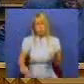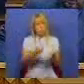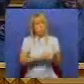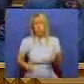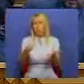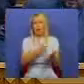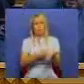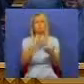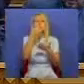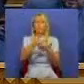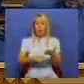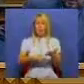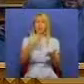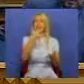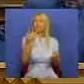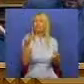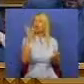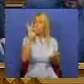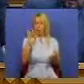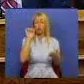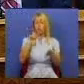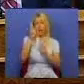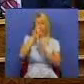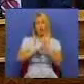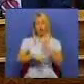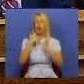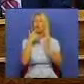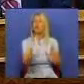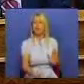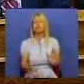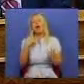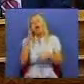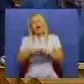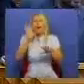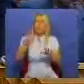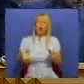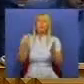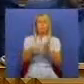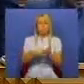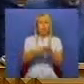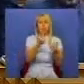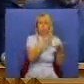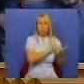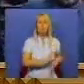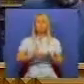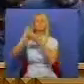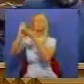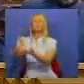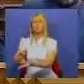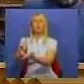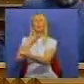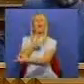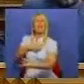Aliás, na página 124 do relatório, diz porque é uma contribuição e entrega a uma entidade pública empresarial